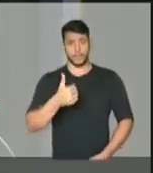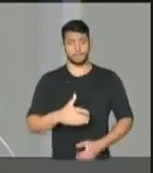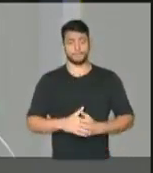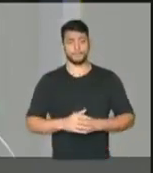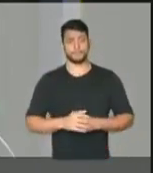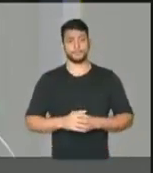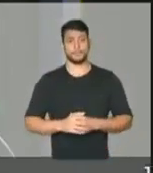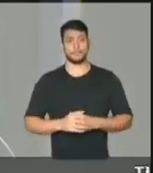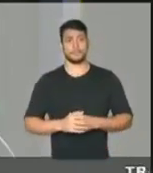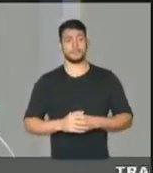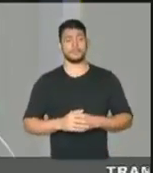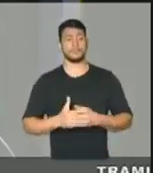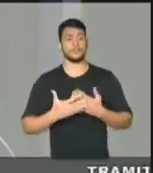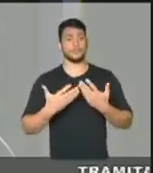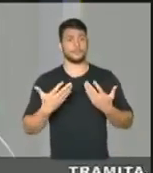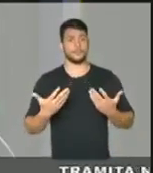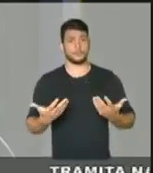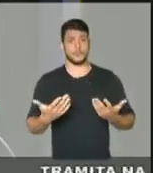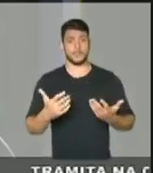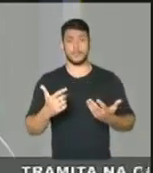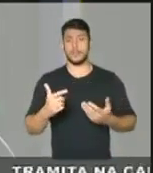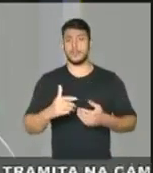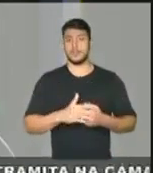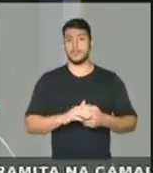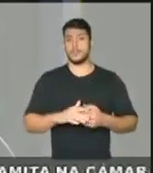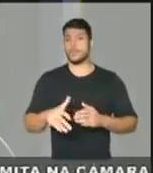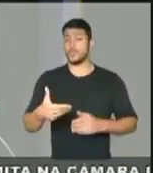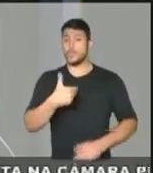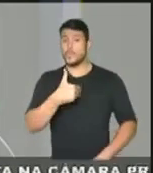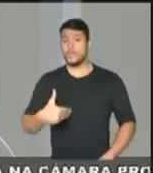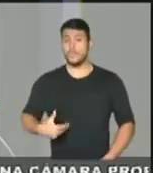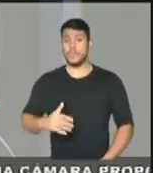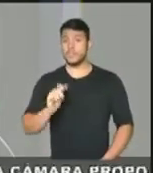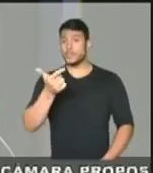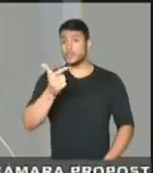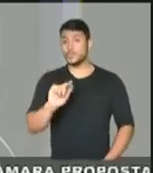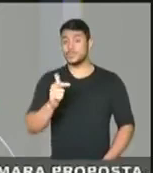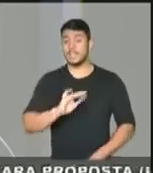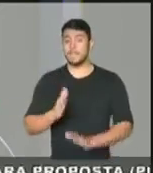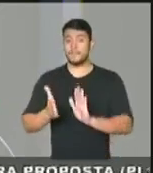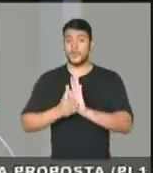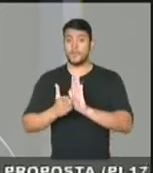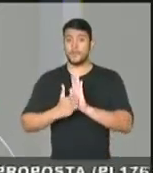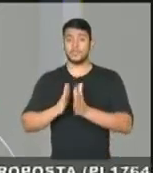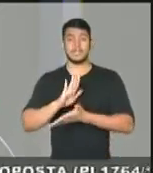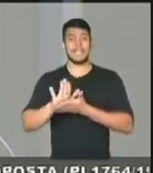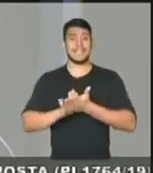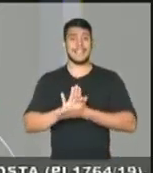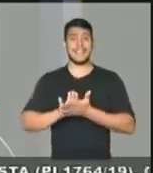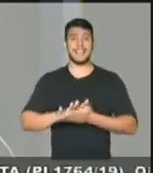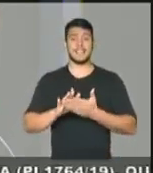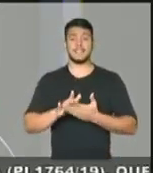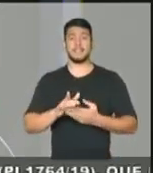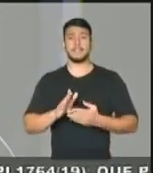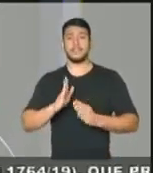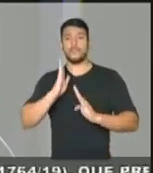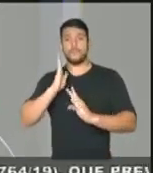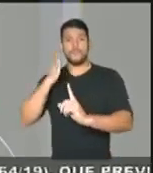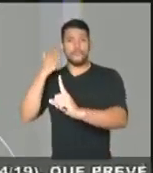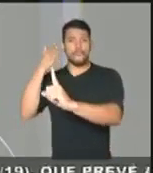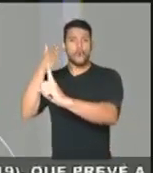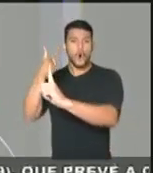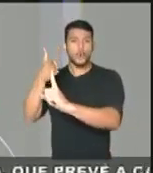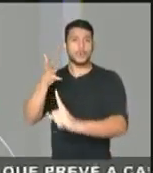Enquanto isso, nenhuma proposta do governo mira nos super ricos,